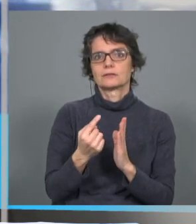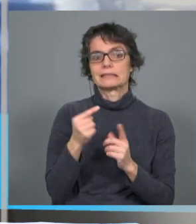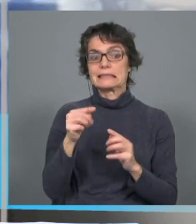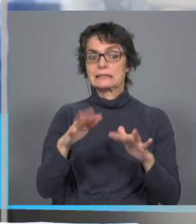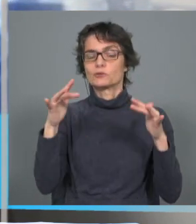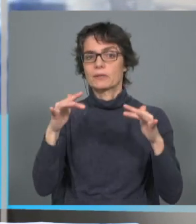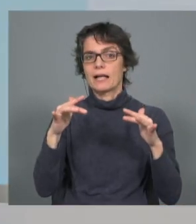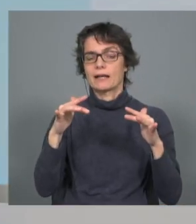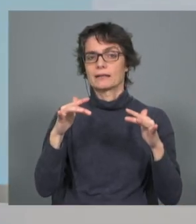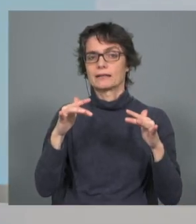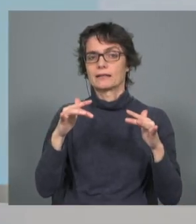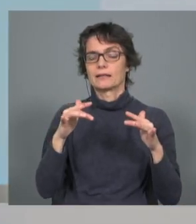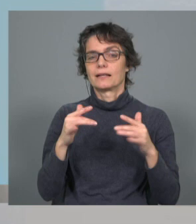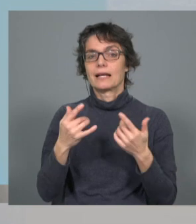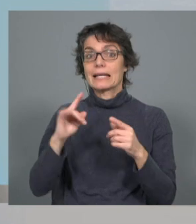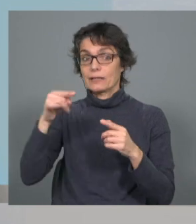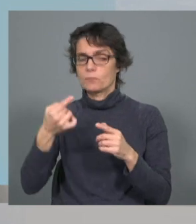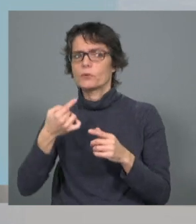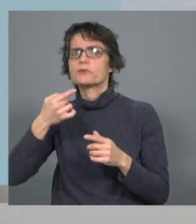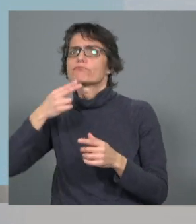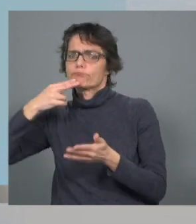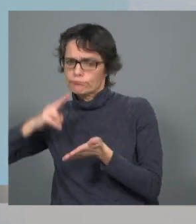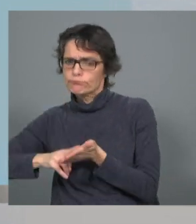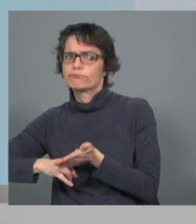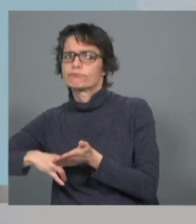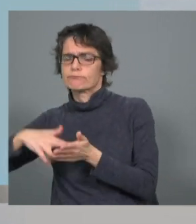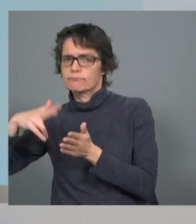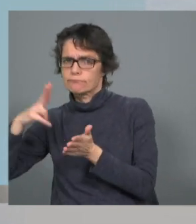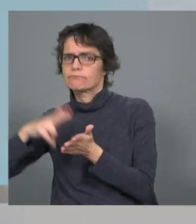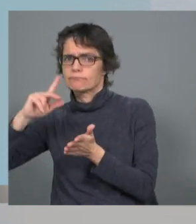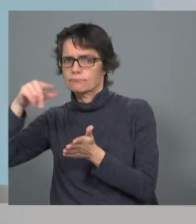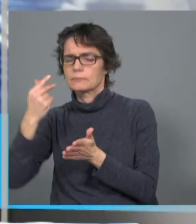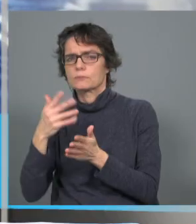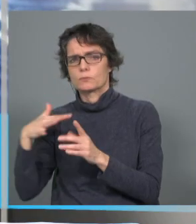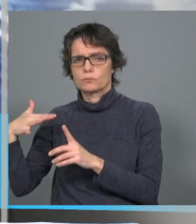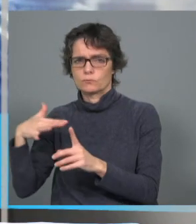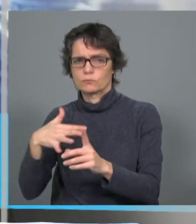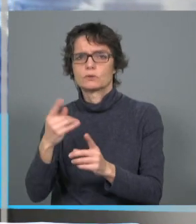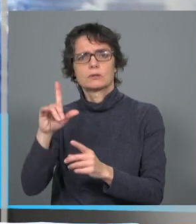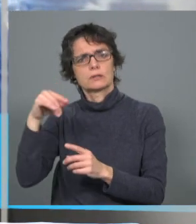reconhecido pelos discípulos de João, pelos outros, etc. E, portanto,